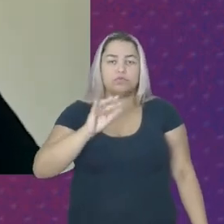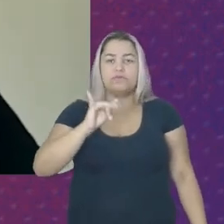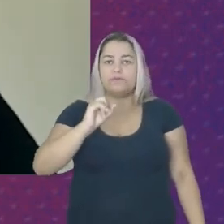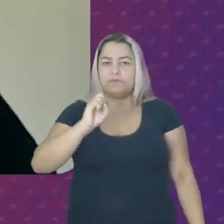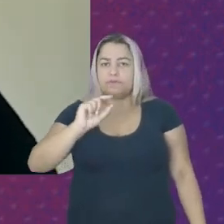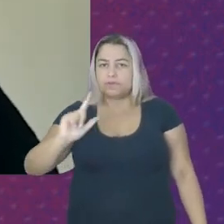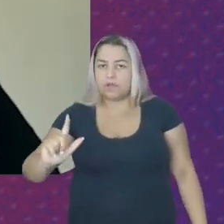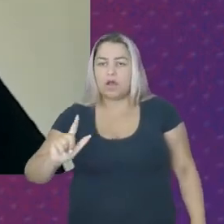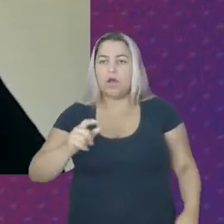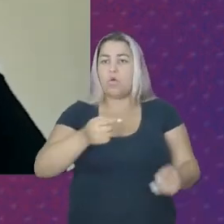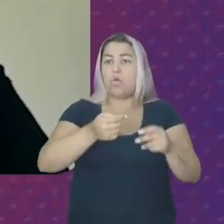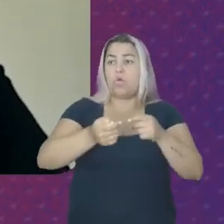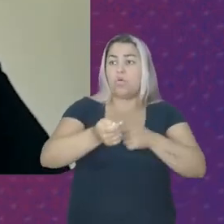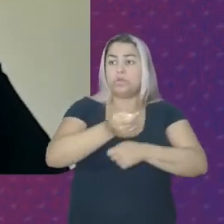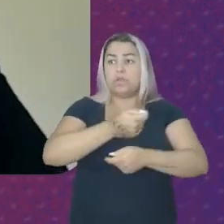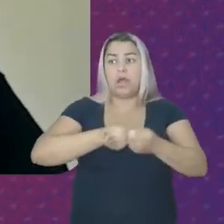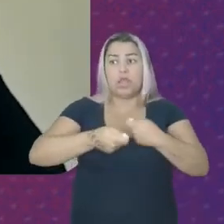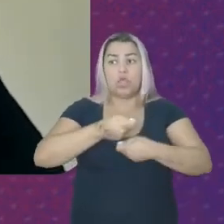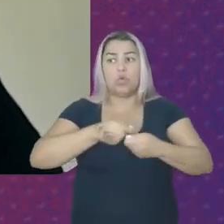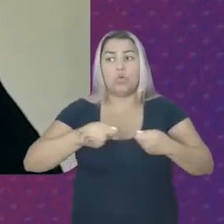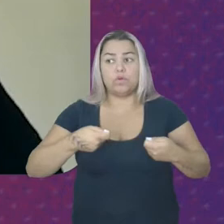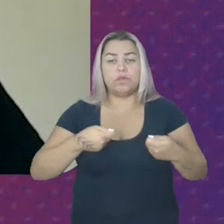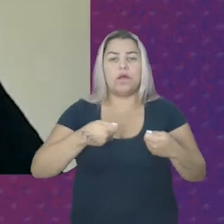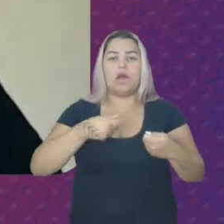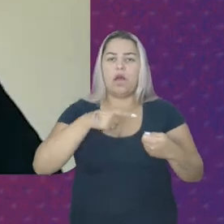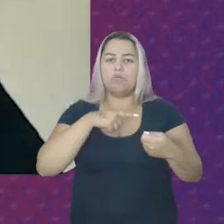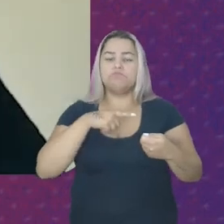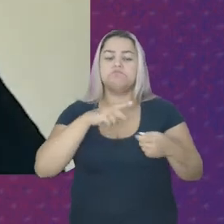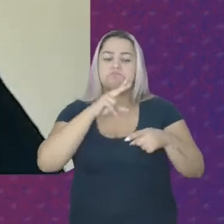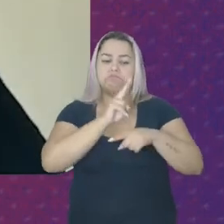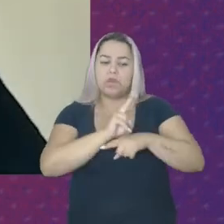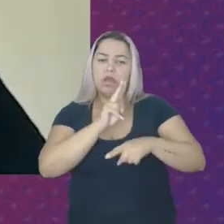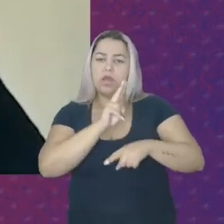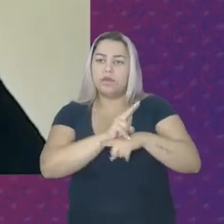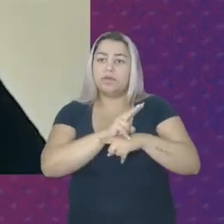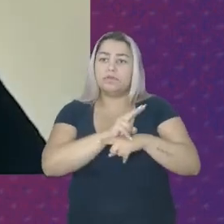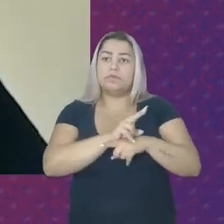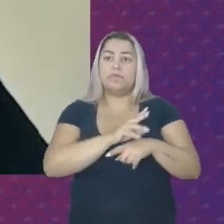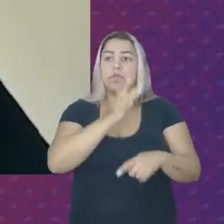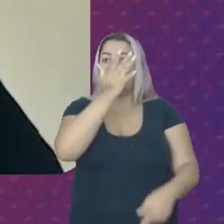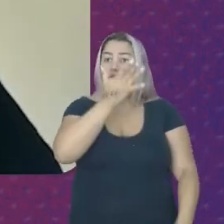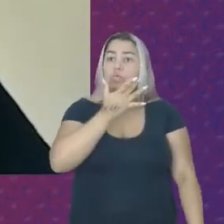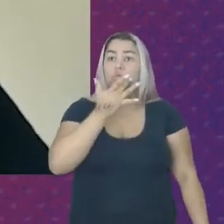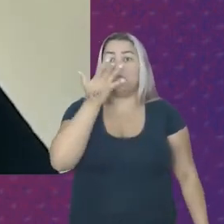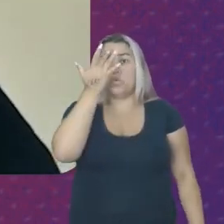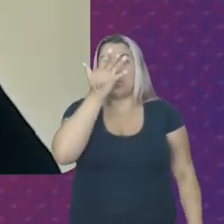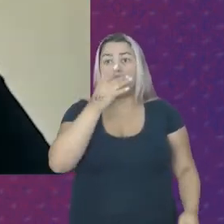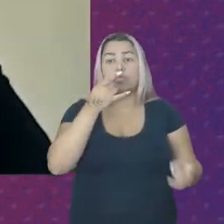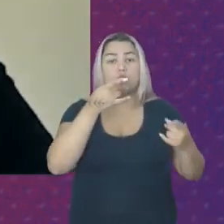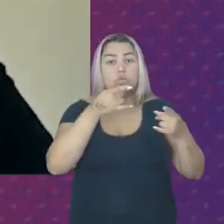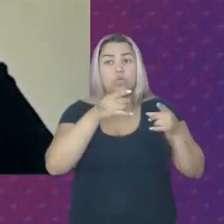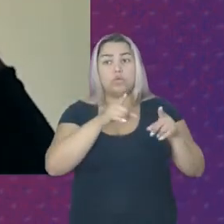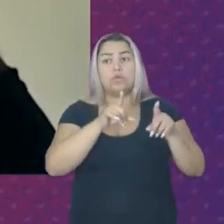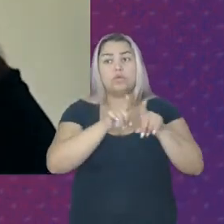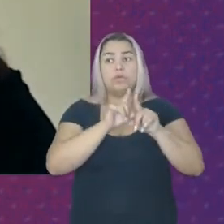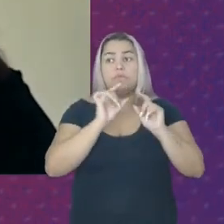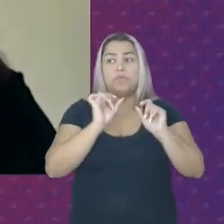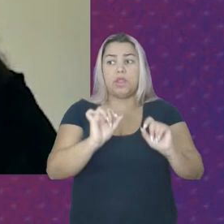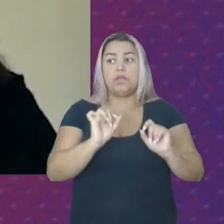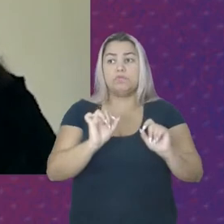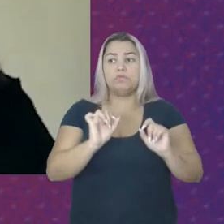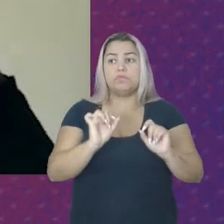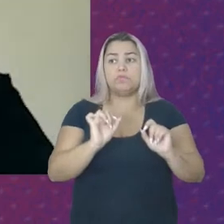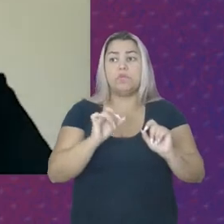acontecendo na economia, por que que a gente tem que defender o nosso ministro Haddad dos ataques do mercado, na hora da gente entender qual